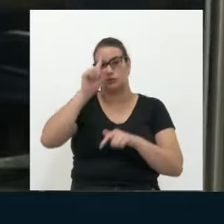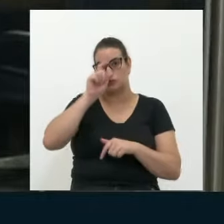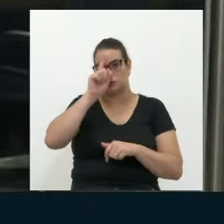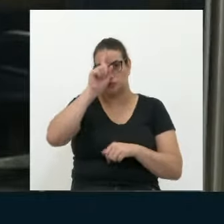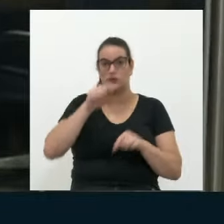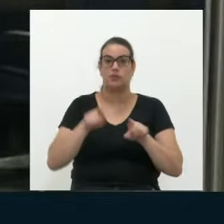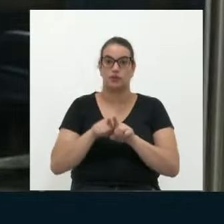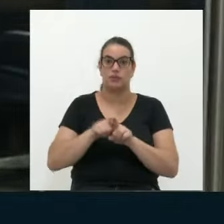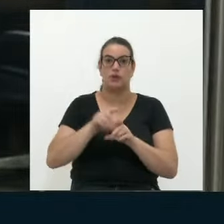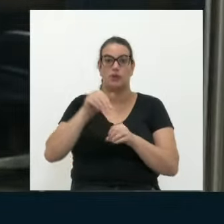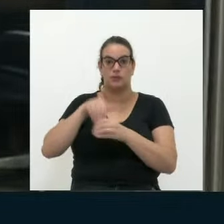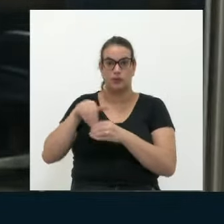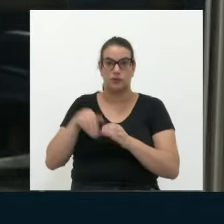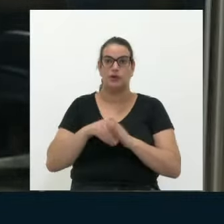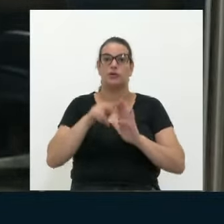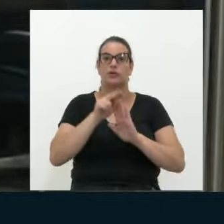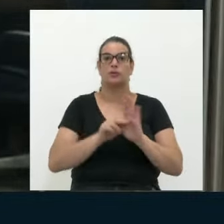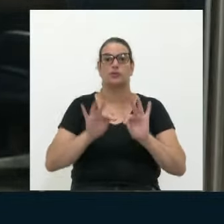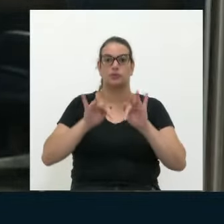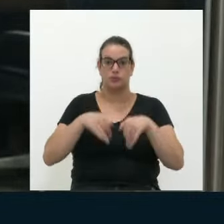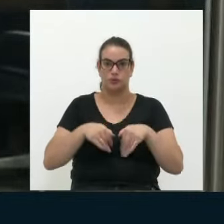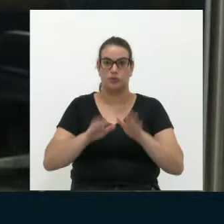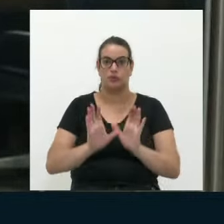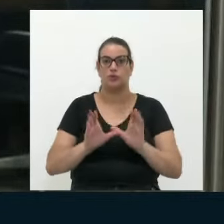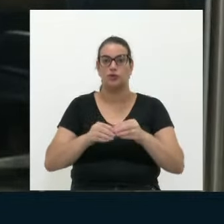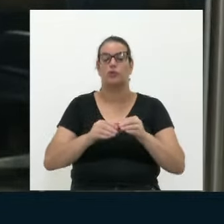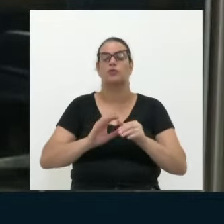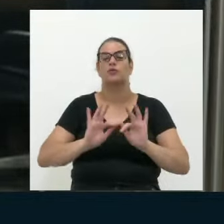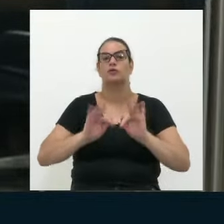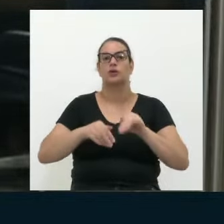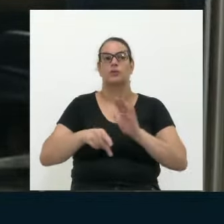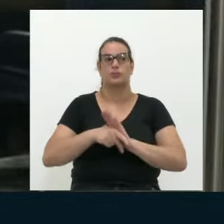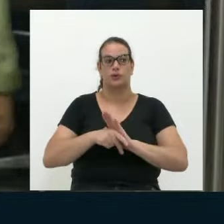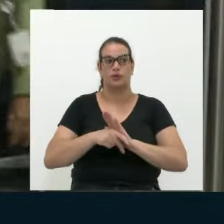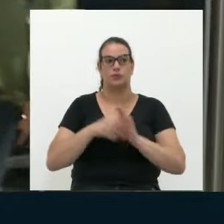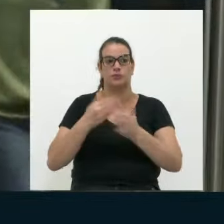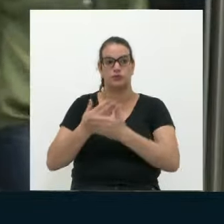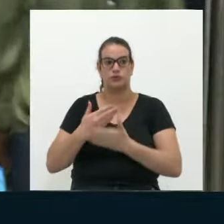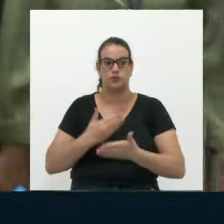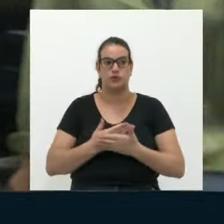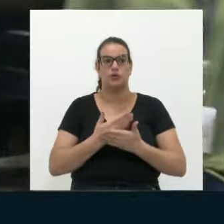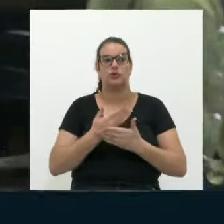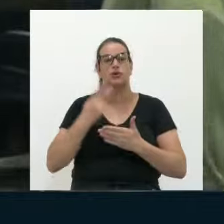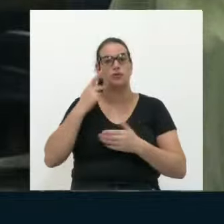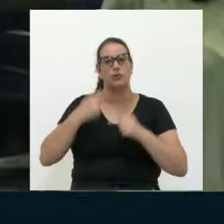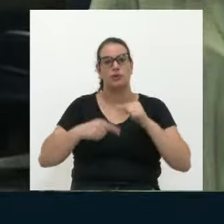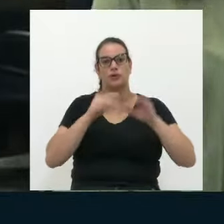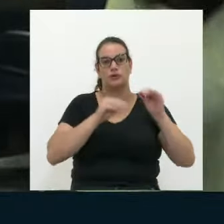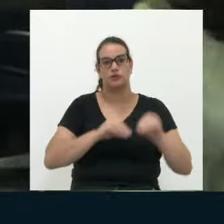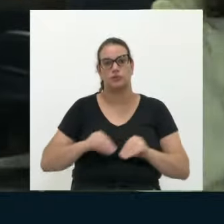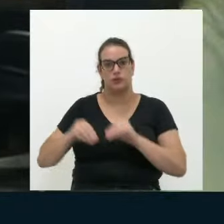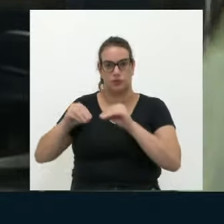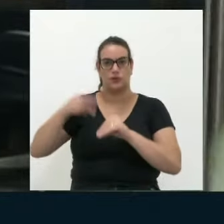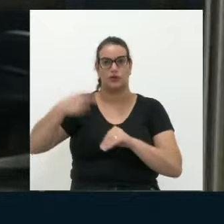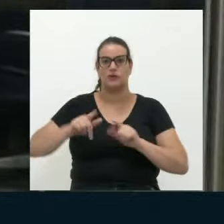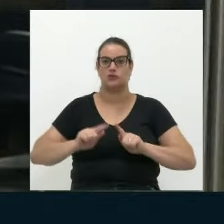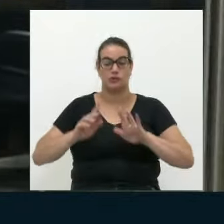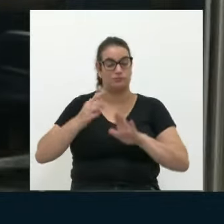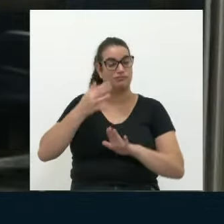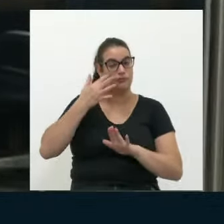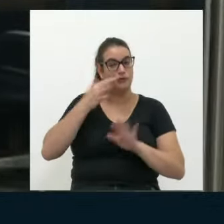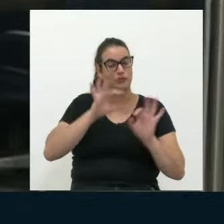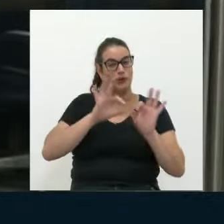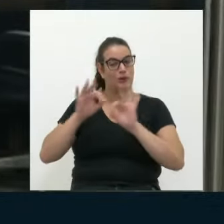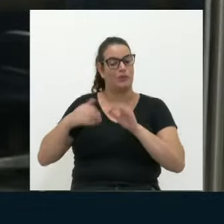a comissão, o relatório final da Comissão Especial de Estudos, que verificou a política de migração aqui do município. Então, deixa acompanhar daqui a pouquinho